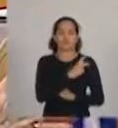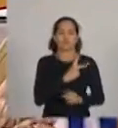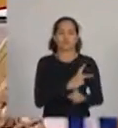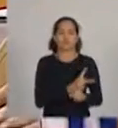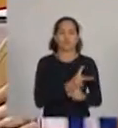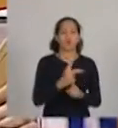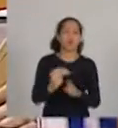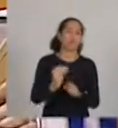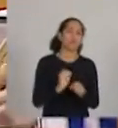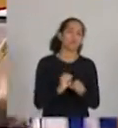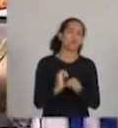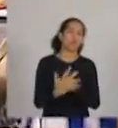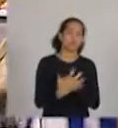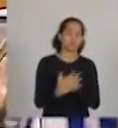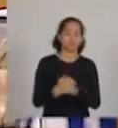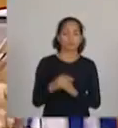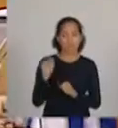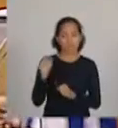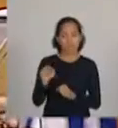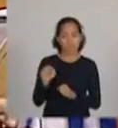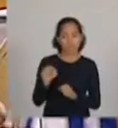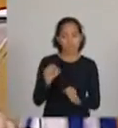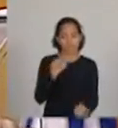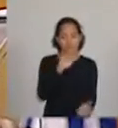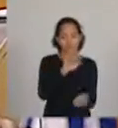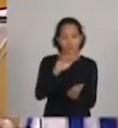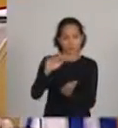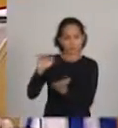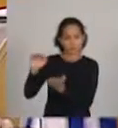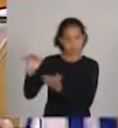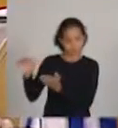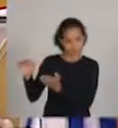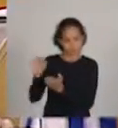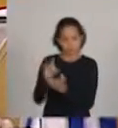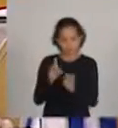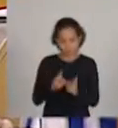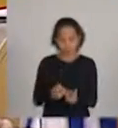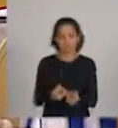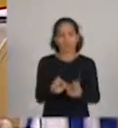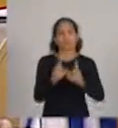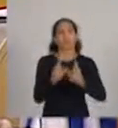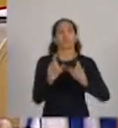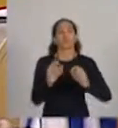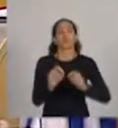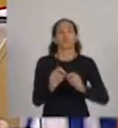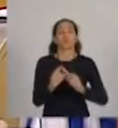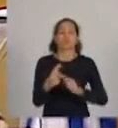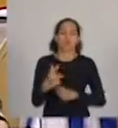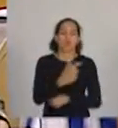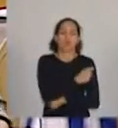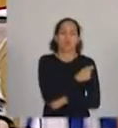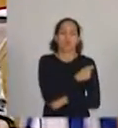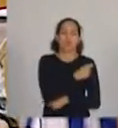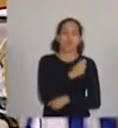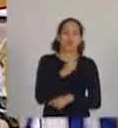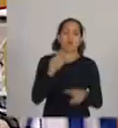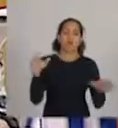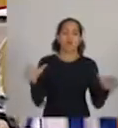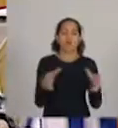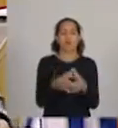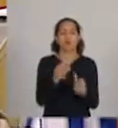Essas doses, elas vão ser utilizadas para dar continuidade à vacinação do público